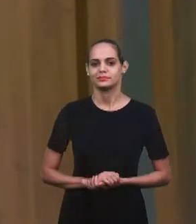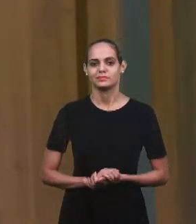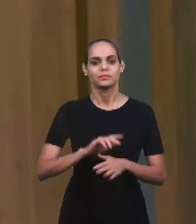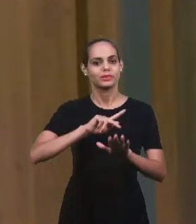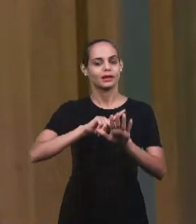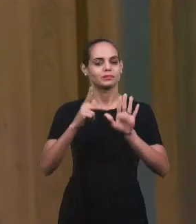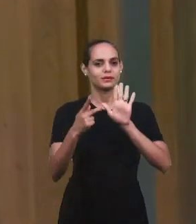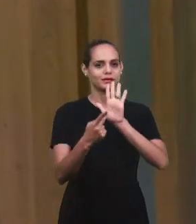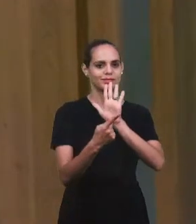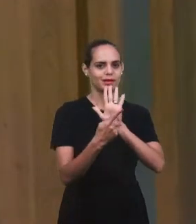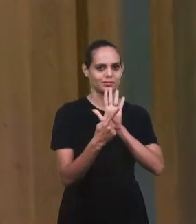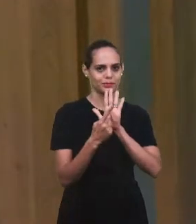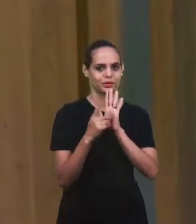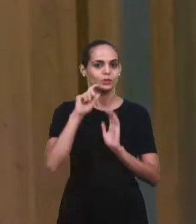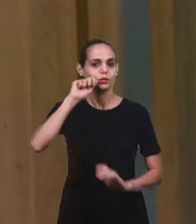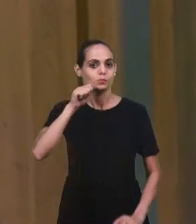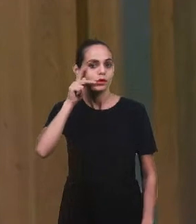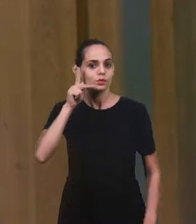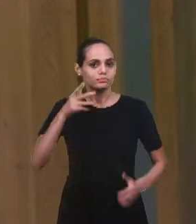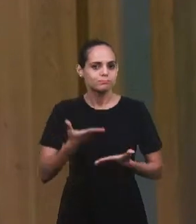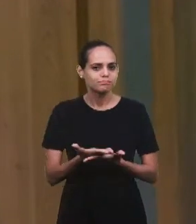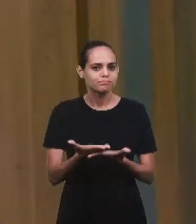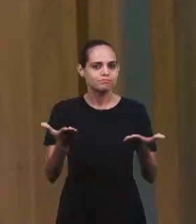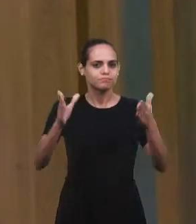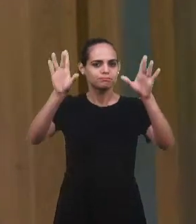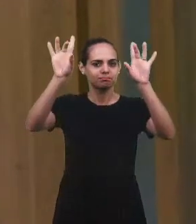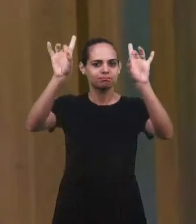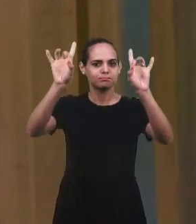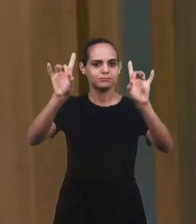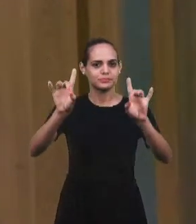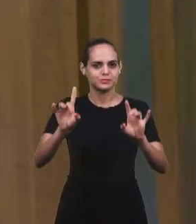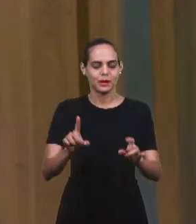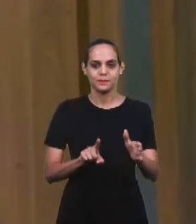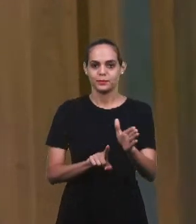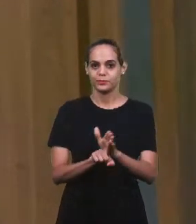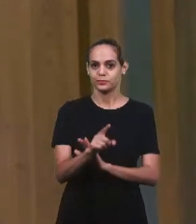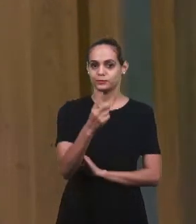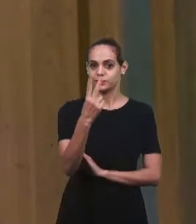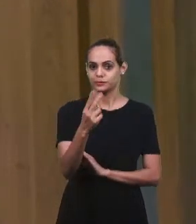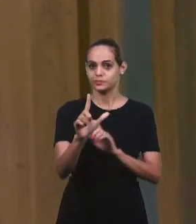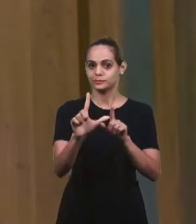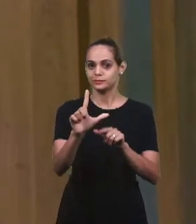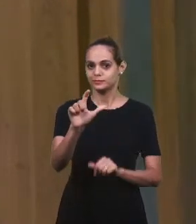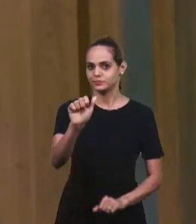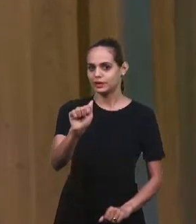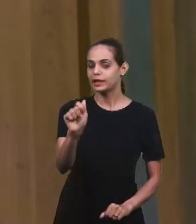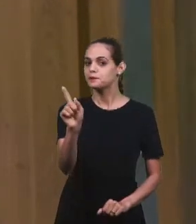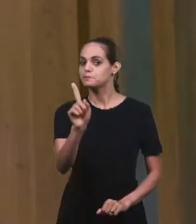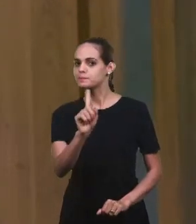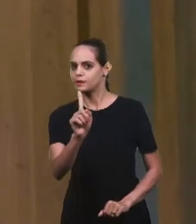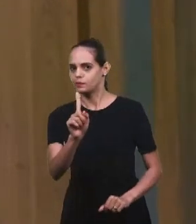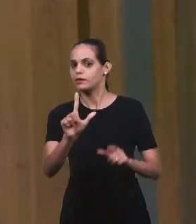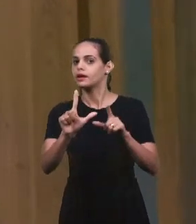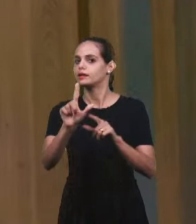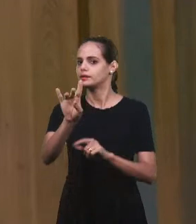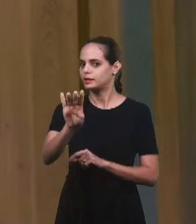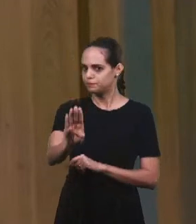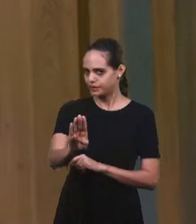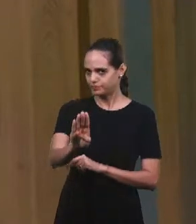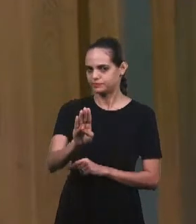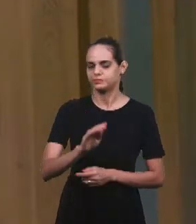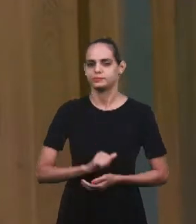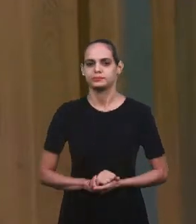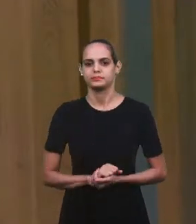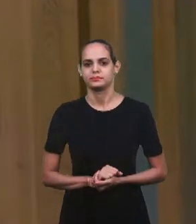Grande Ceia, a pergunta é 2, letra A, não é? Aliás, a letra B, perdão. A